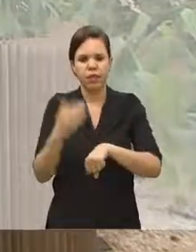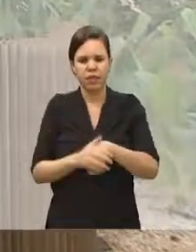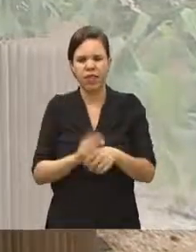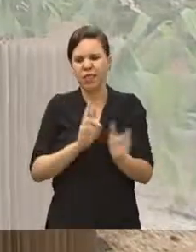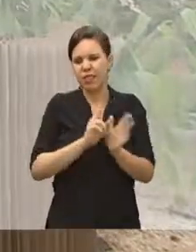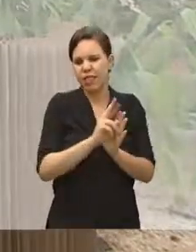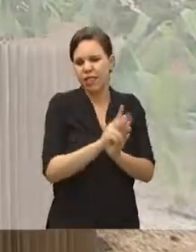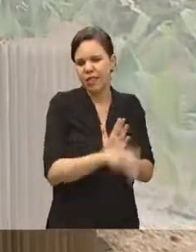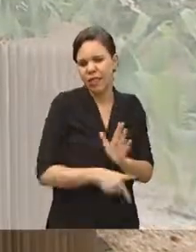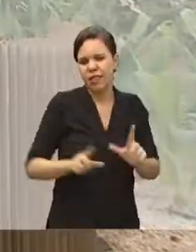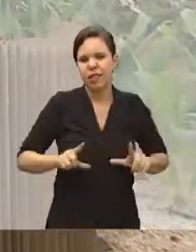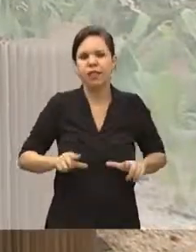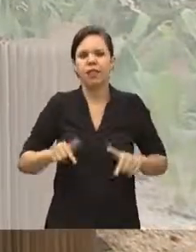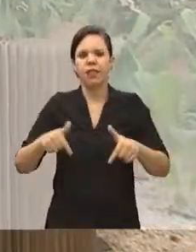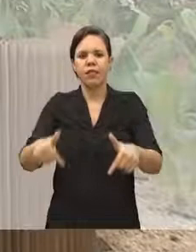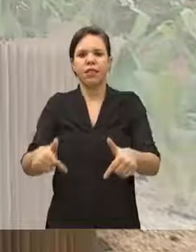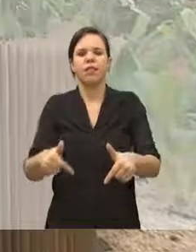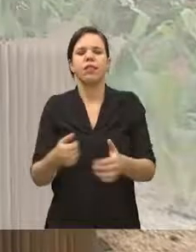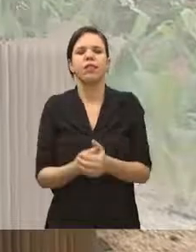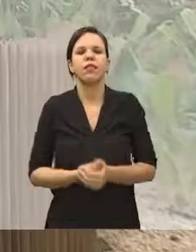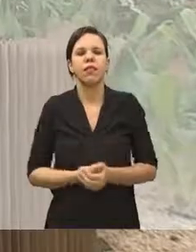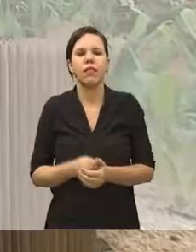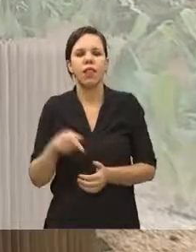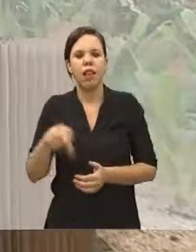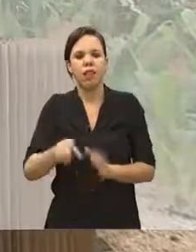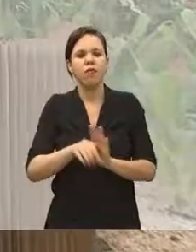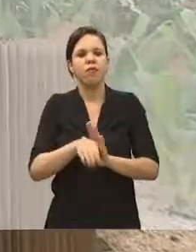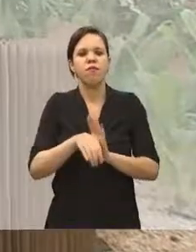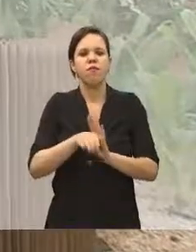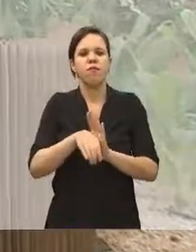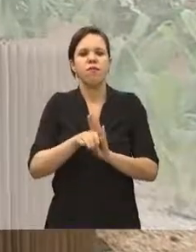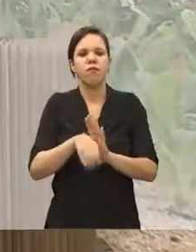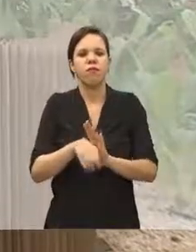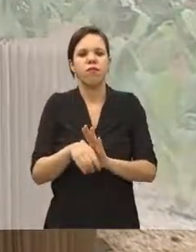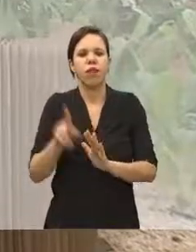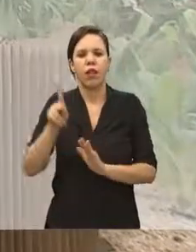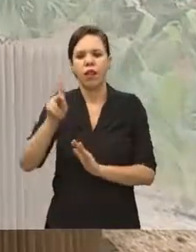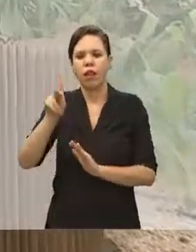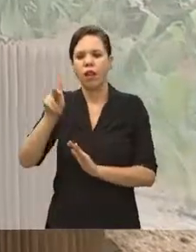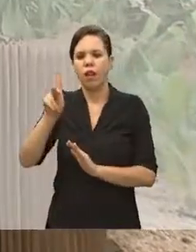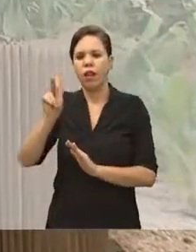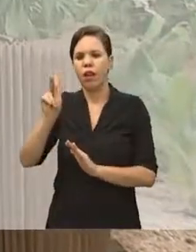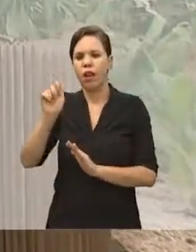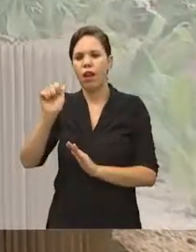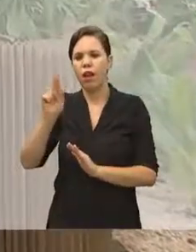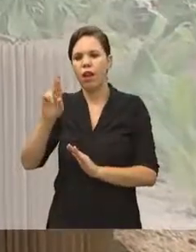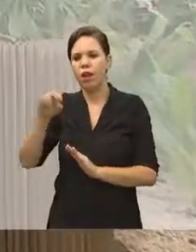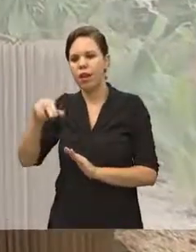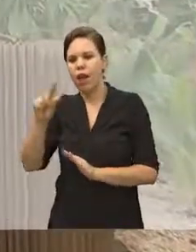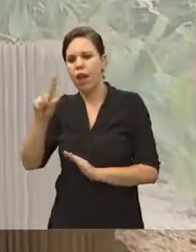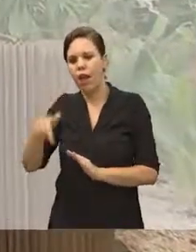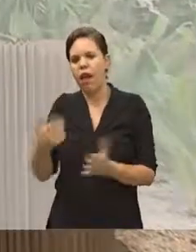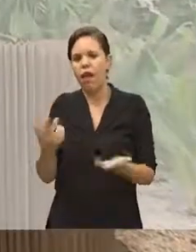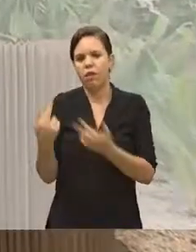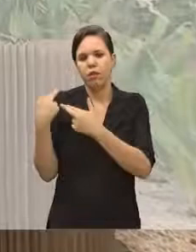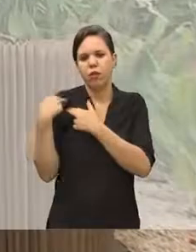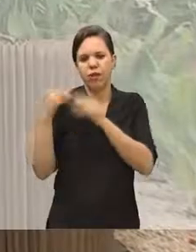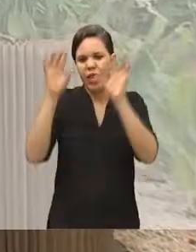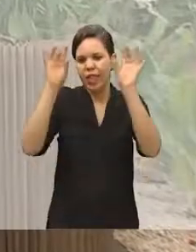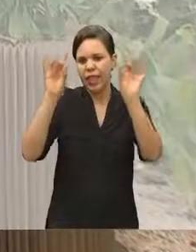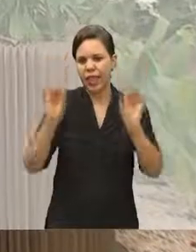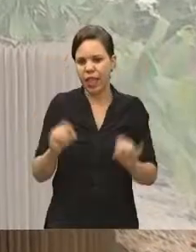São várias iniciativas que trazem esse conceito. A Karina é uma das responsáveis e vai detalhar tudo pra